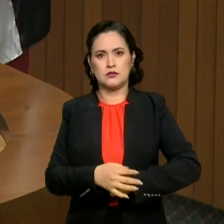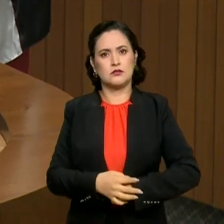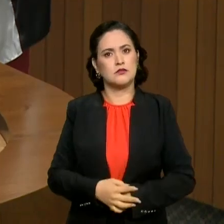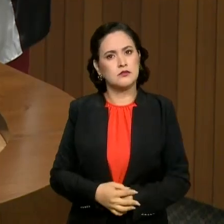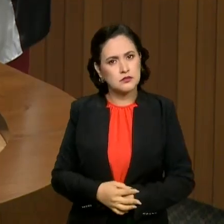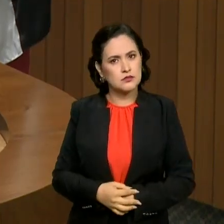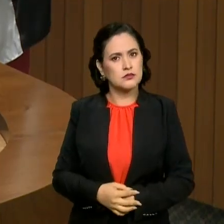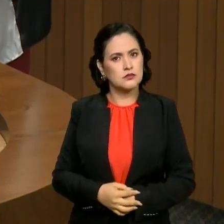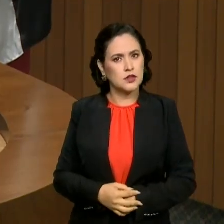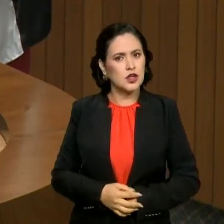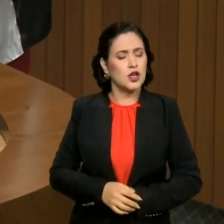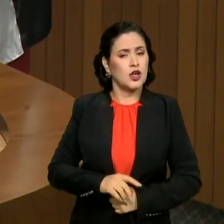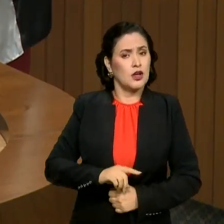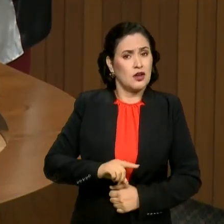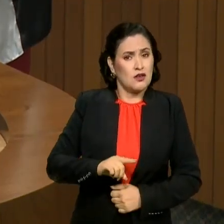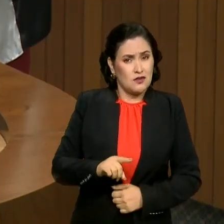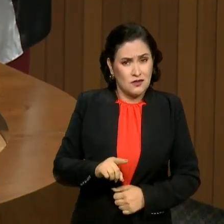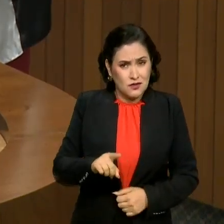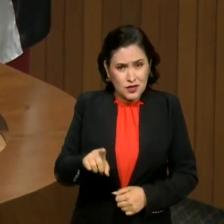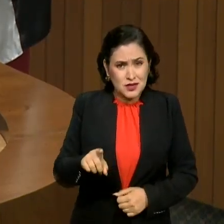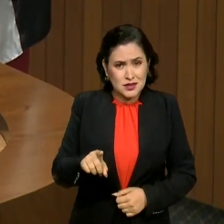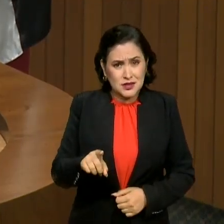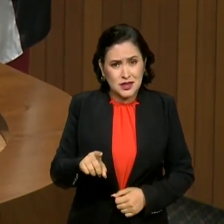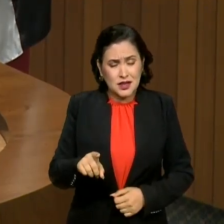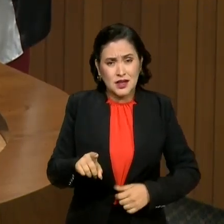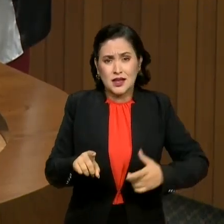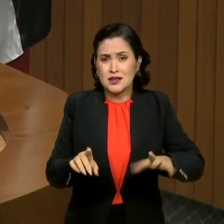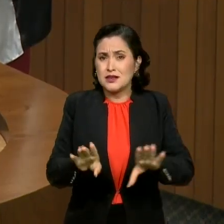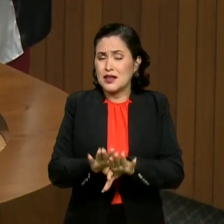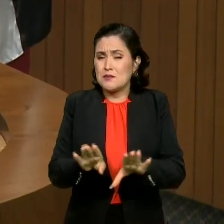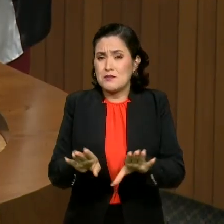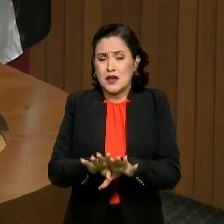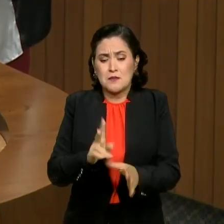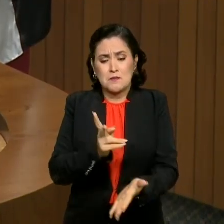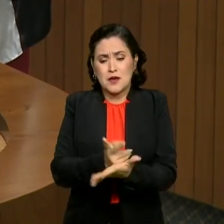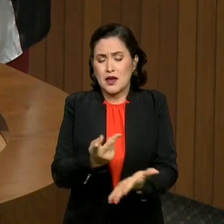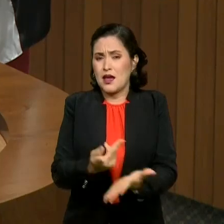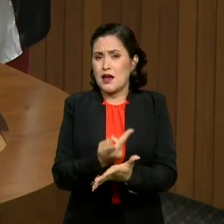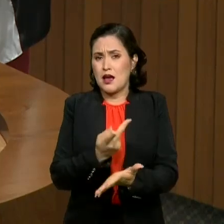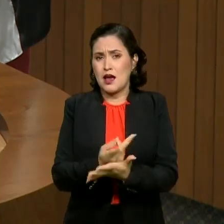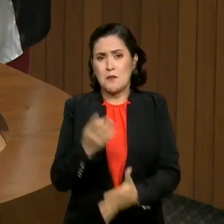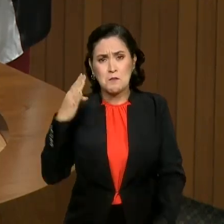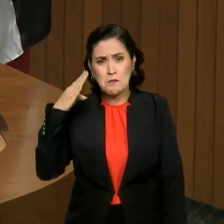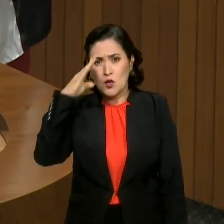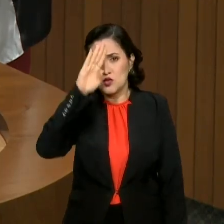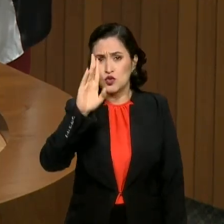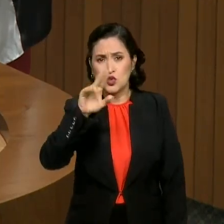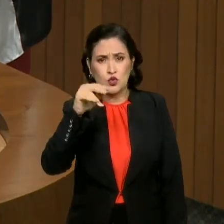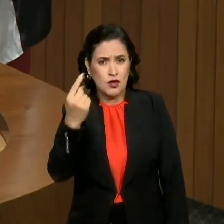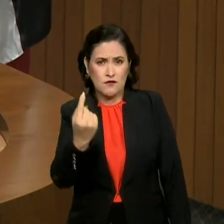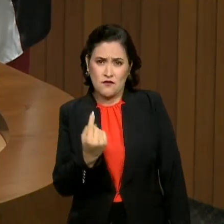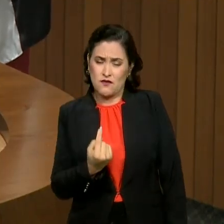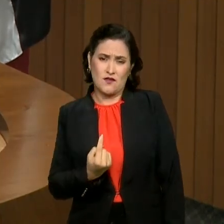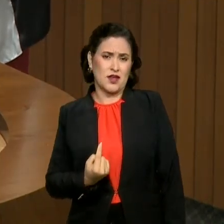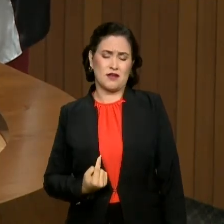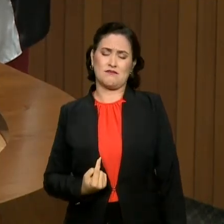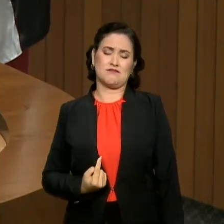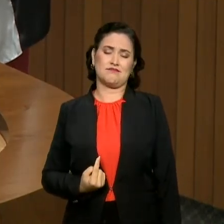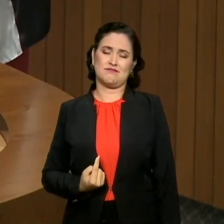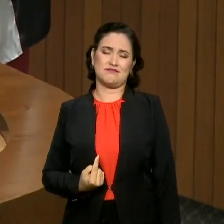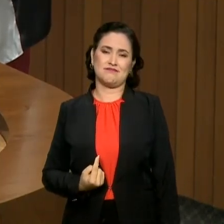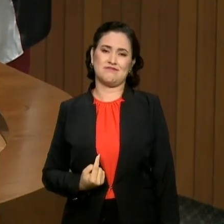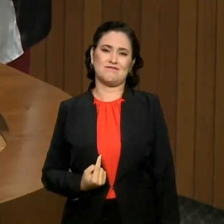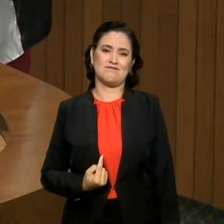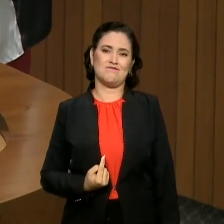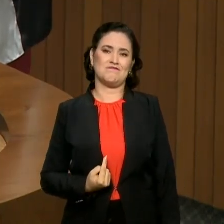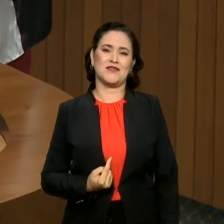porque o Bolsonaro nunca esteve aqui também, e não é mais presidente da República, da mesma forma que o Flávio, mas ele é